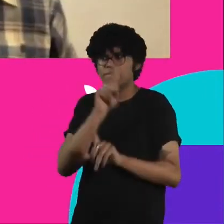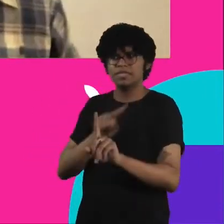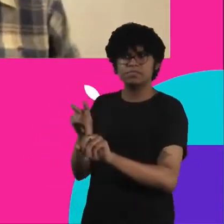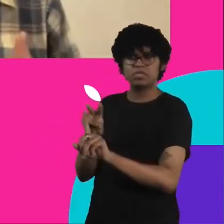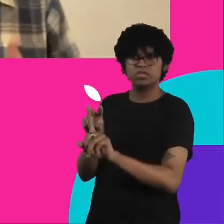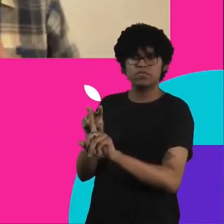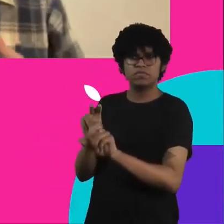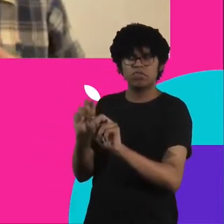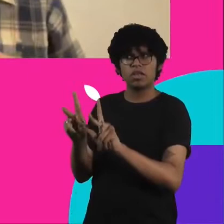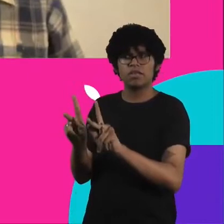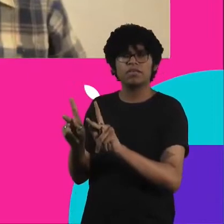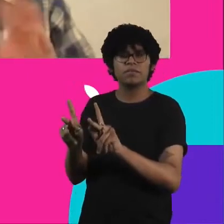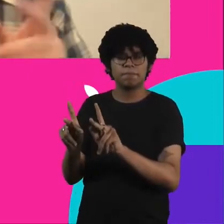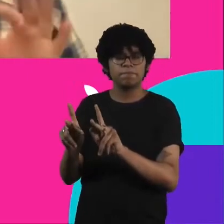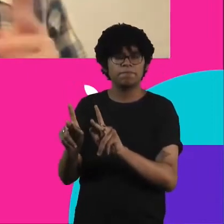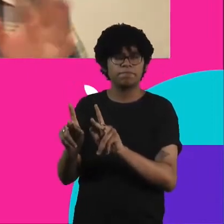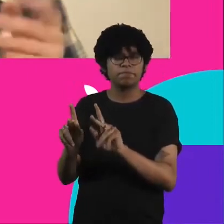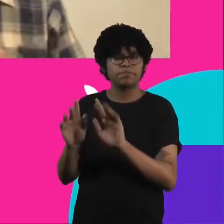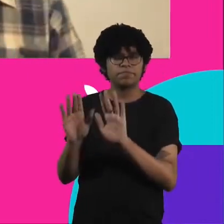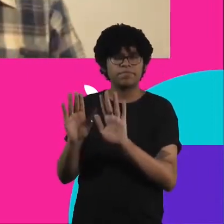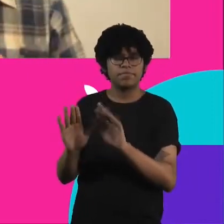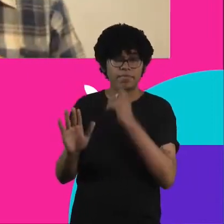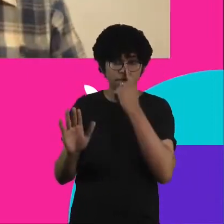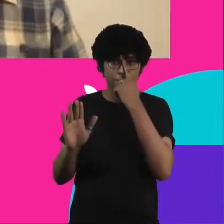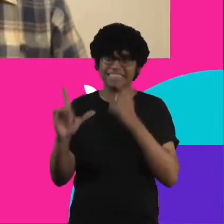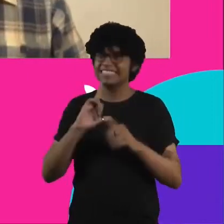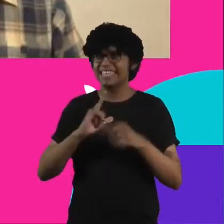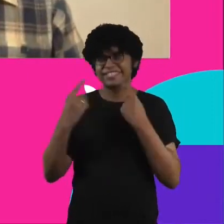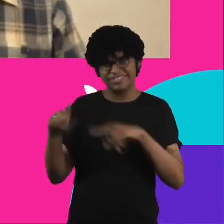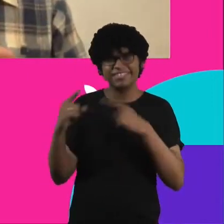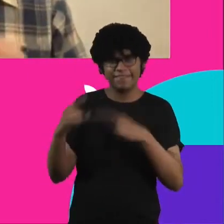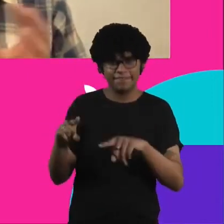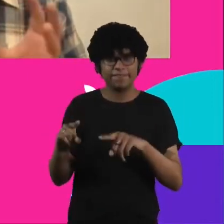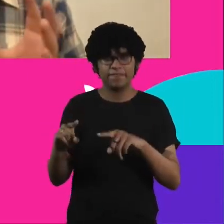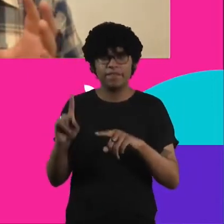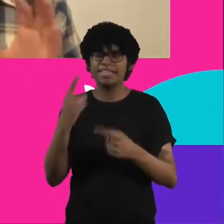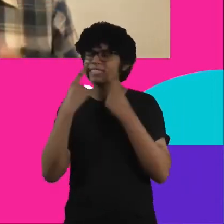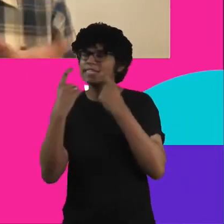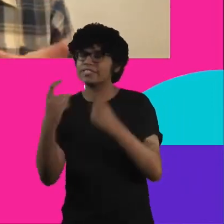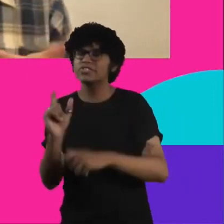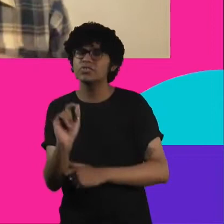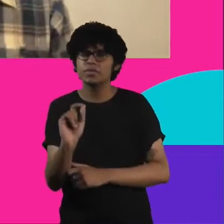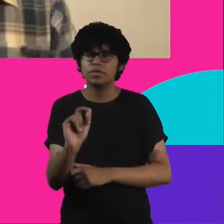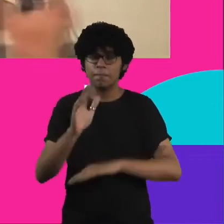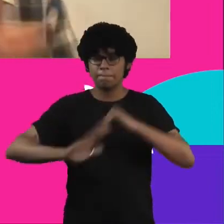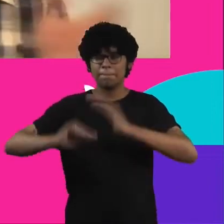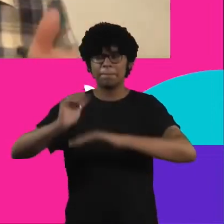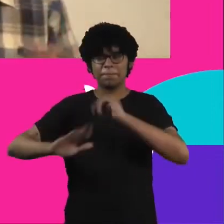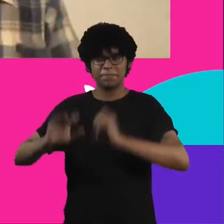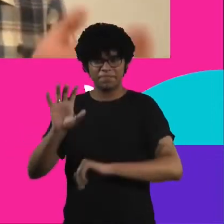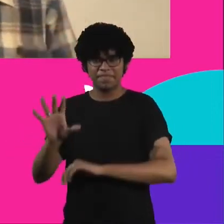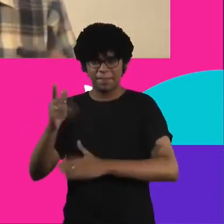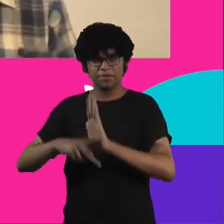de dados, porque isso acontece muito em muitos lugares. Aí eles tinham alguns desafios específicos, mas o que foi